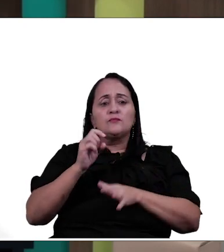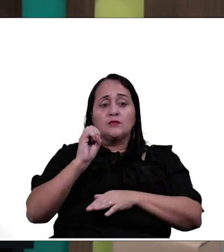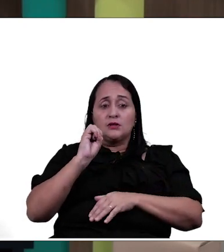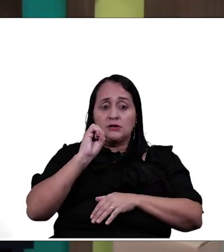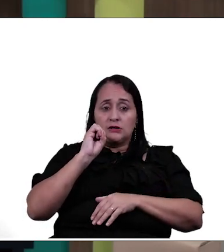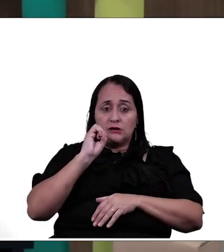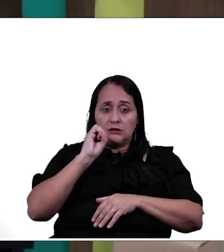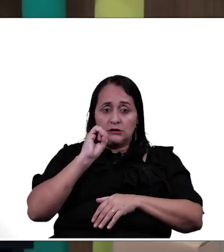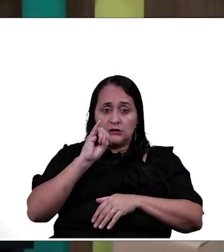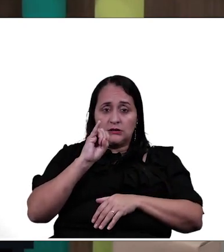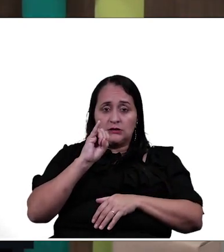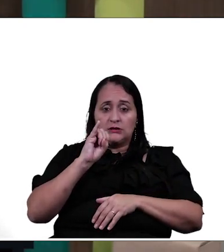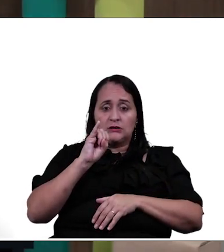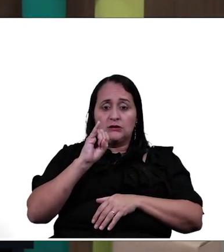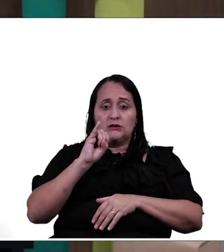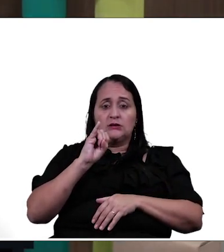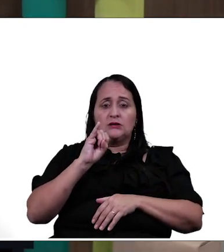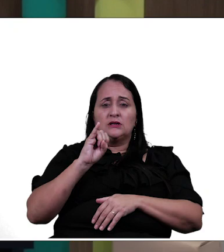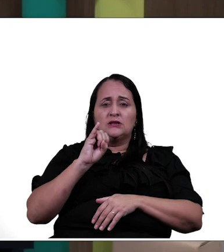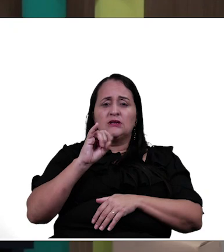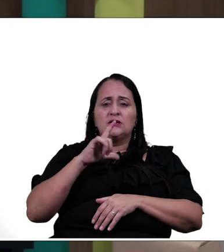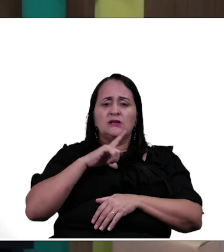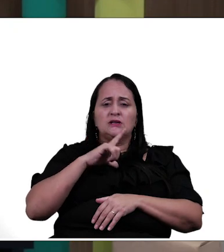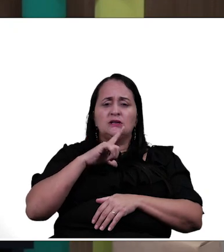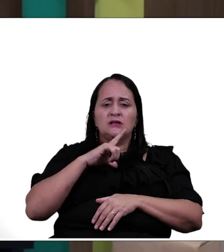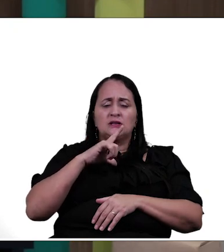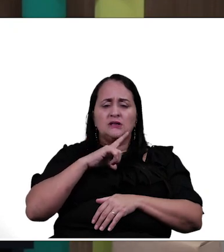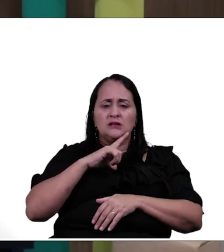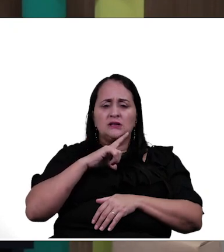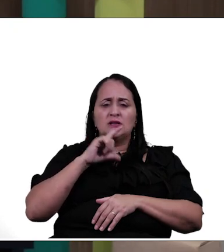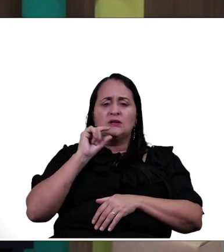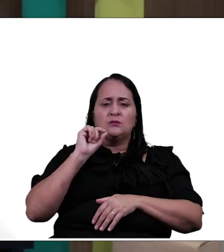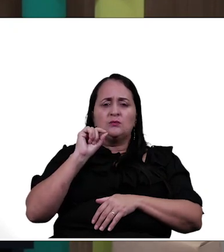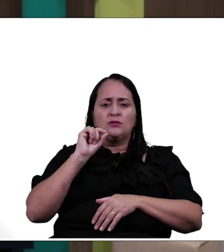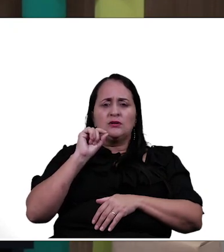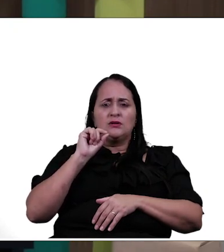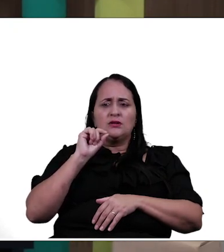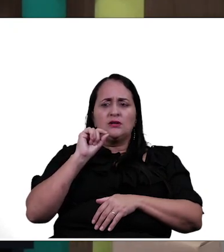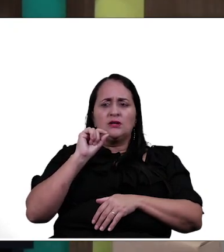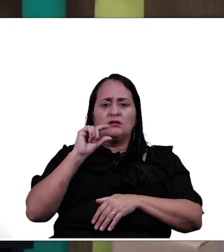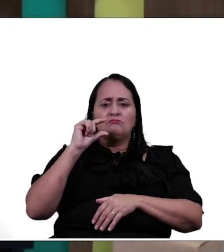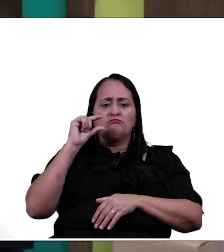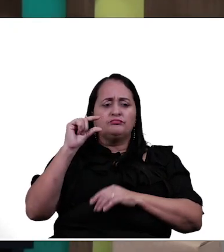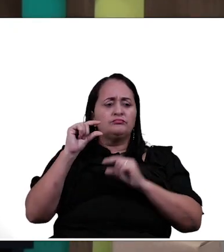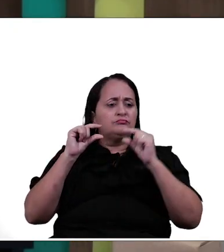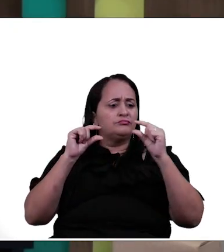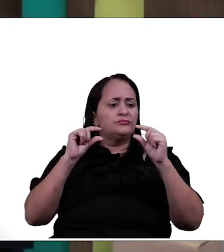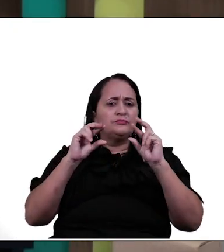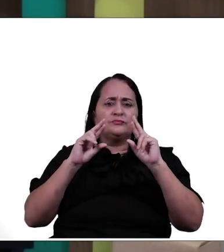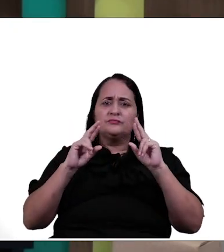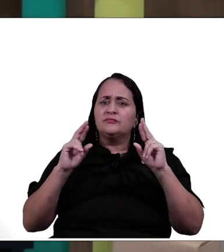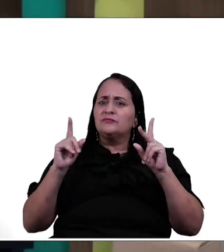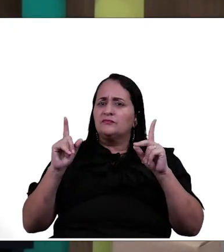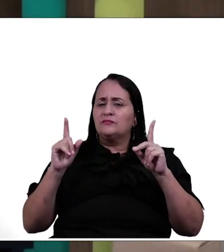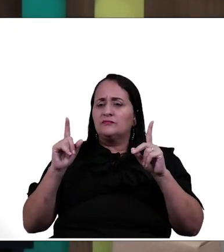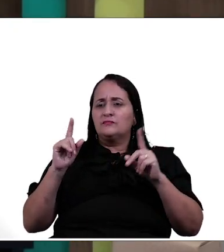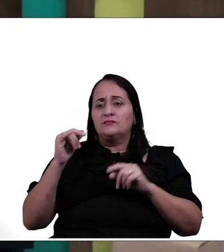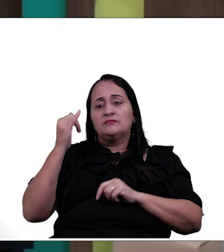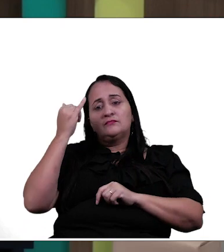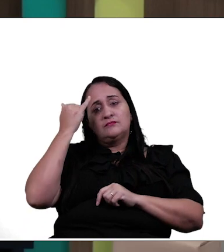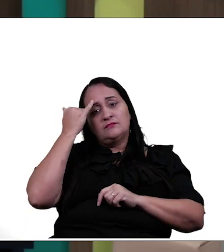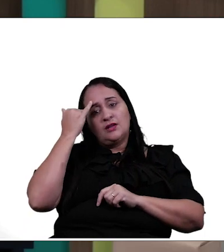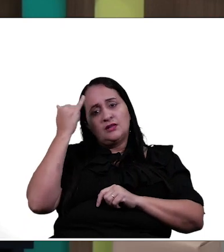periódica. Vamos fazer o seguinte, vamos ao desafio da aula de hoje. Eu gostaria que